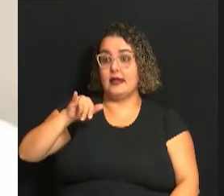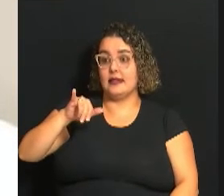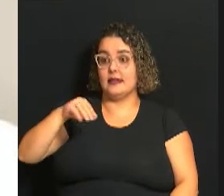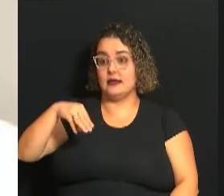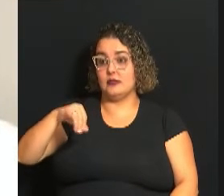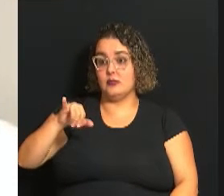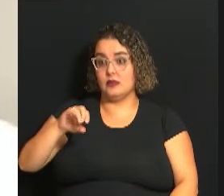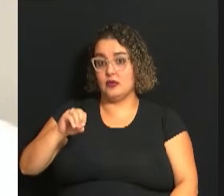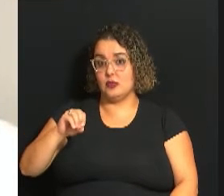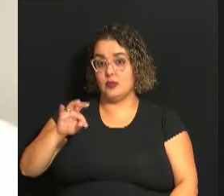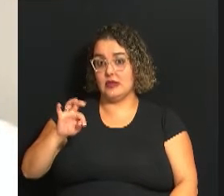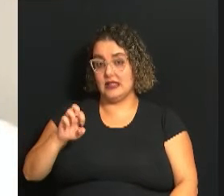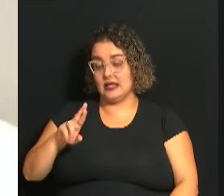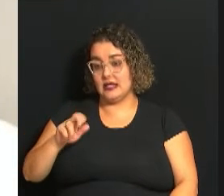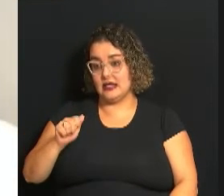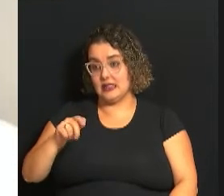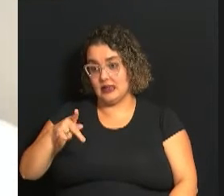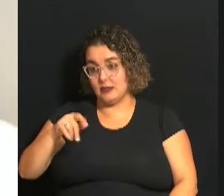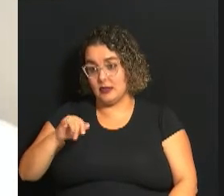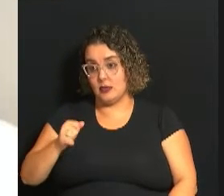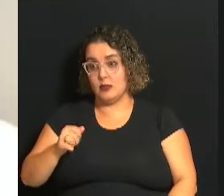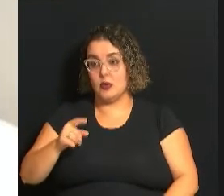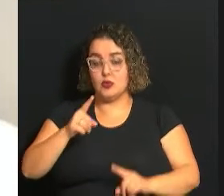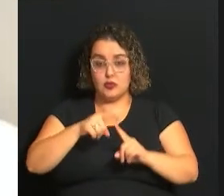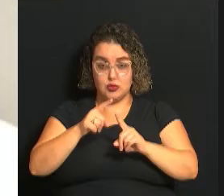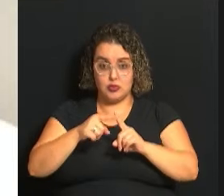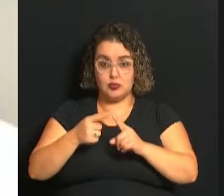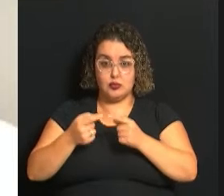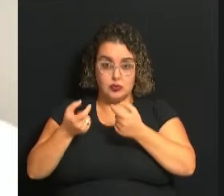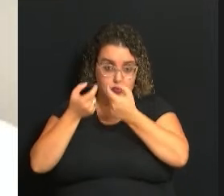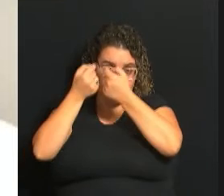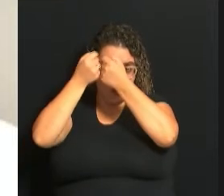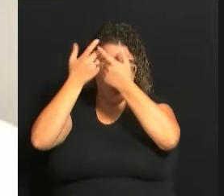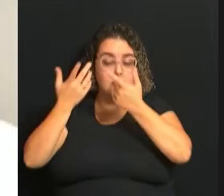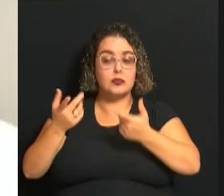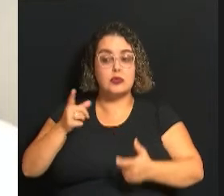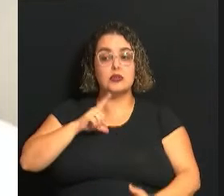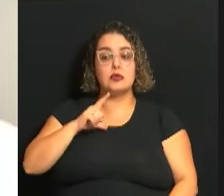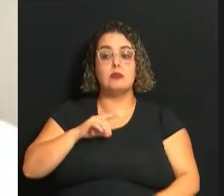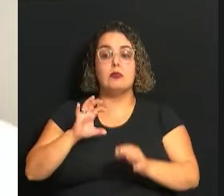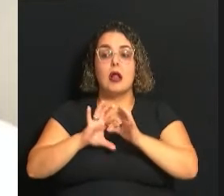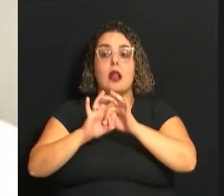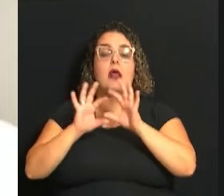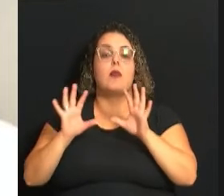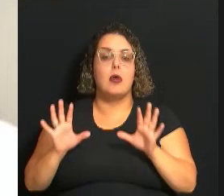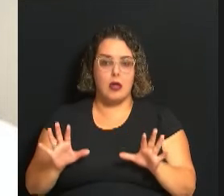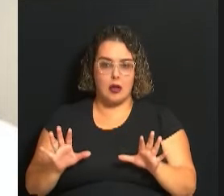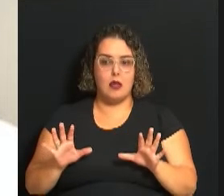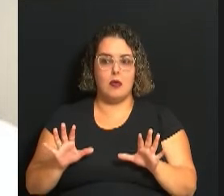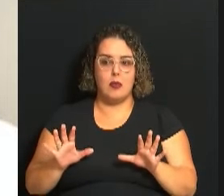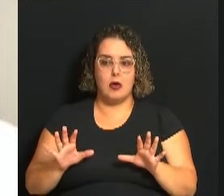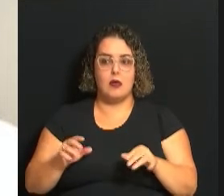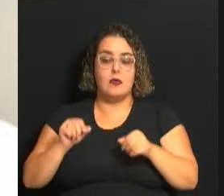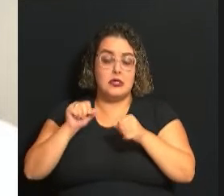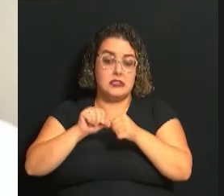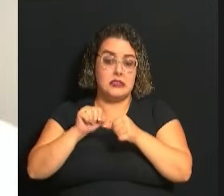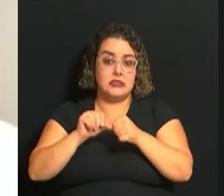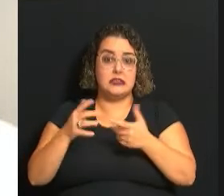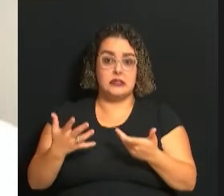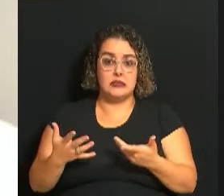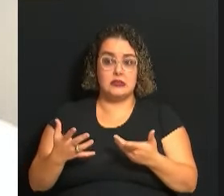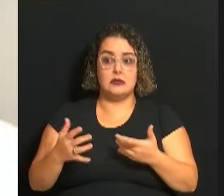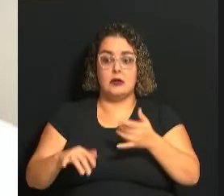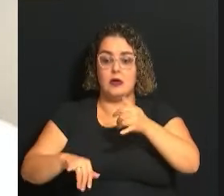Deus o meu tratamento, o tipo de tumor que eu tinha, permitia que eu fizesse a